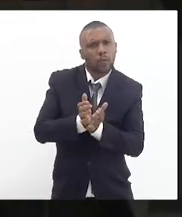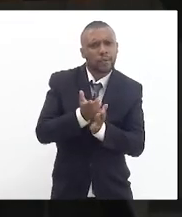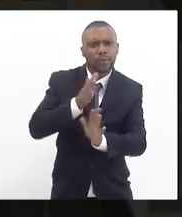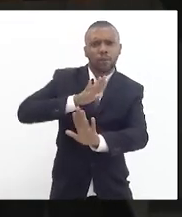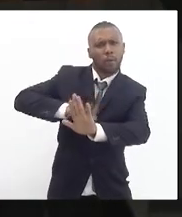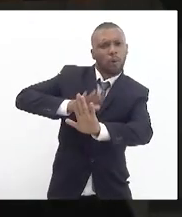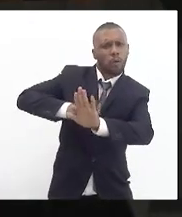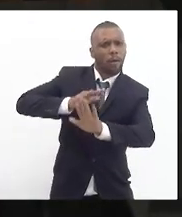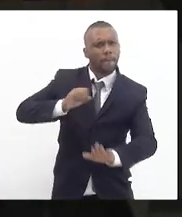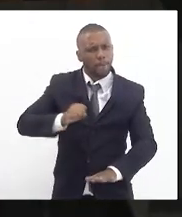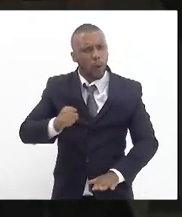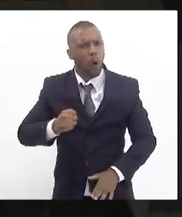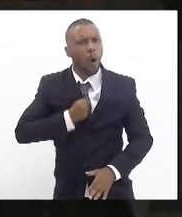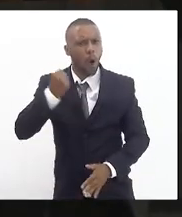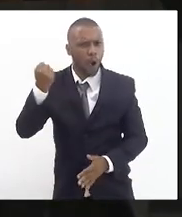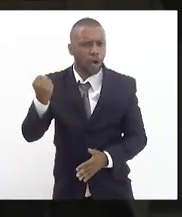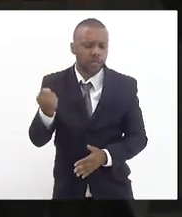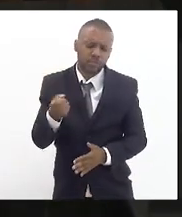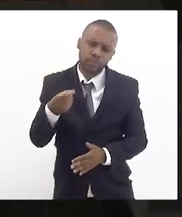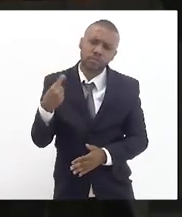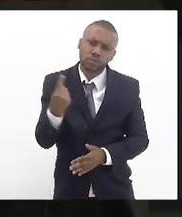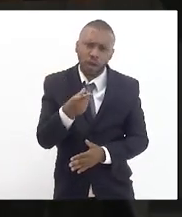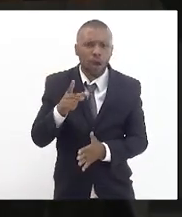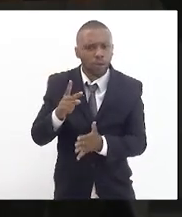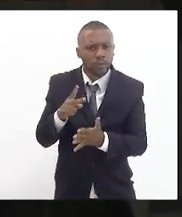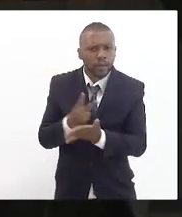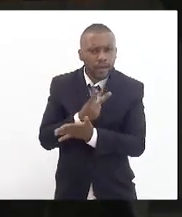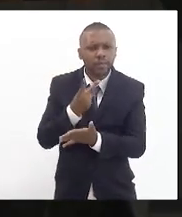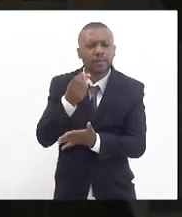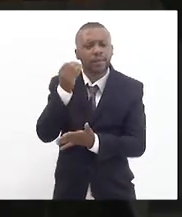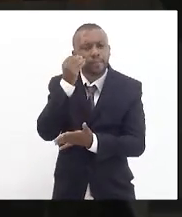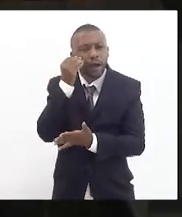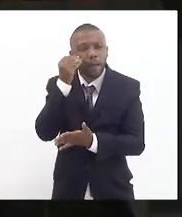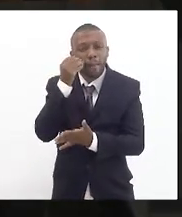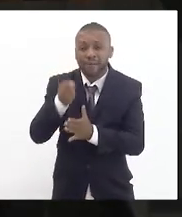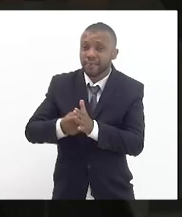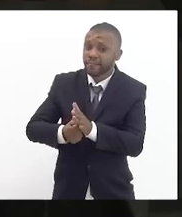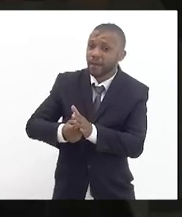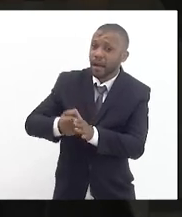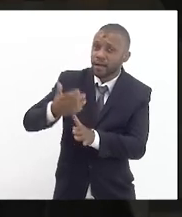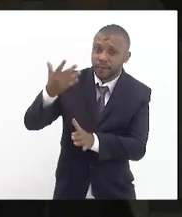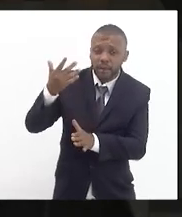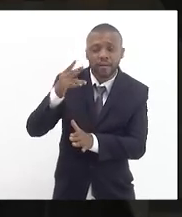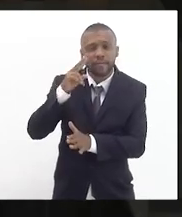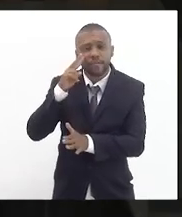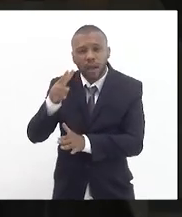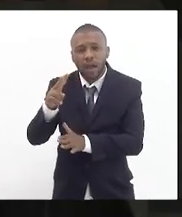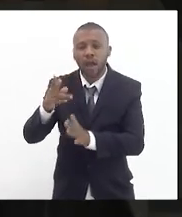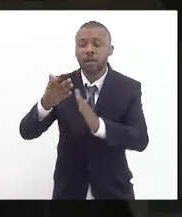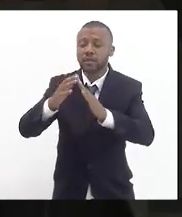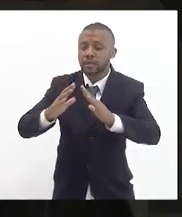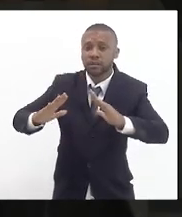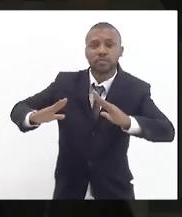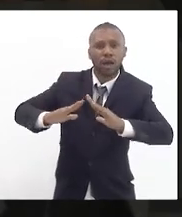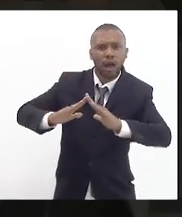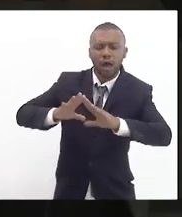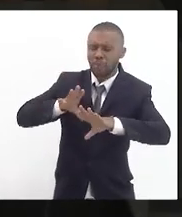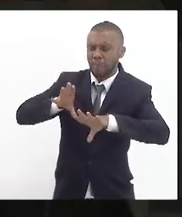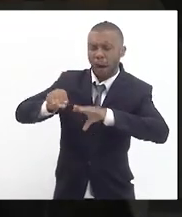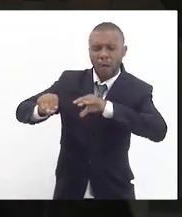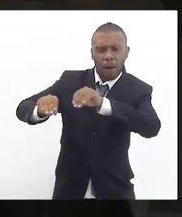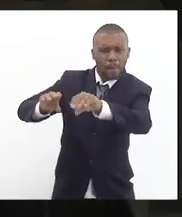tanto é que a gente sucessivamente verificou aqui Invasões de casas de santo de Candomblé